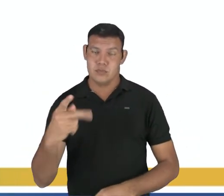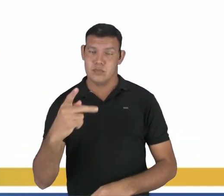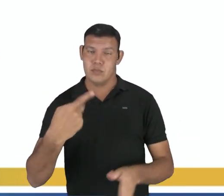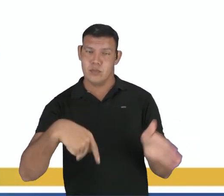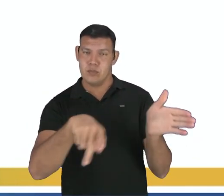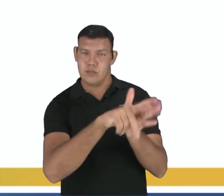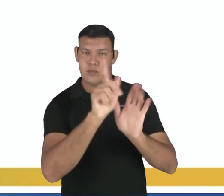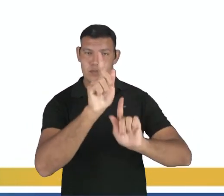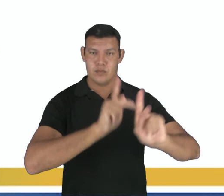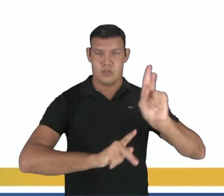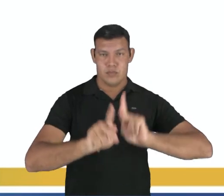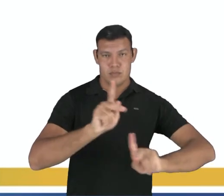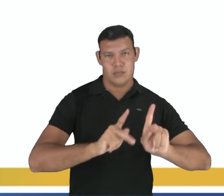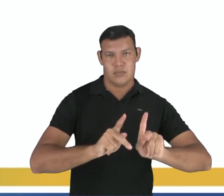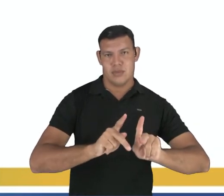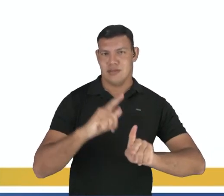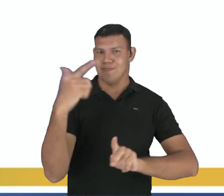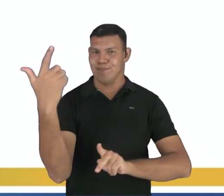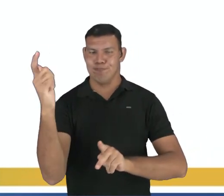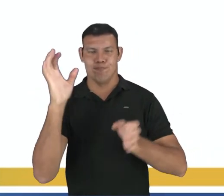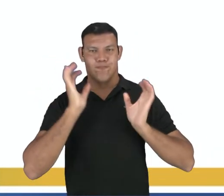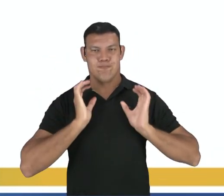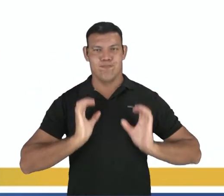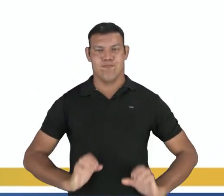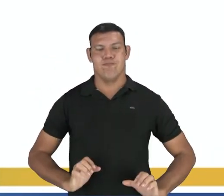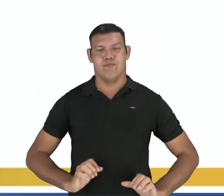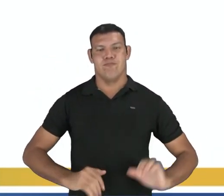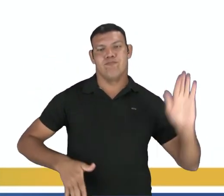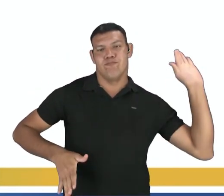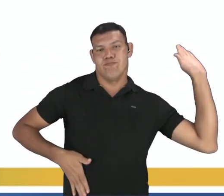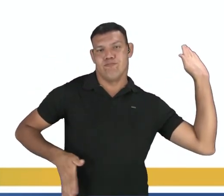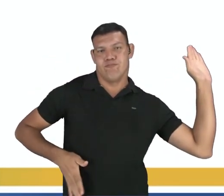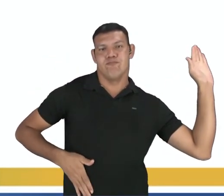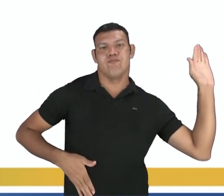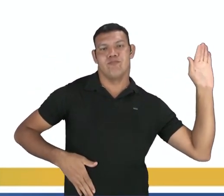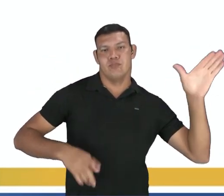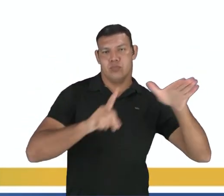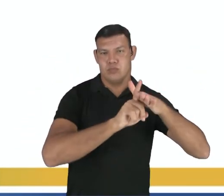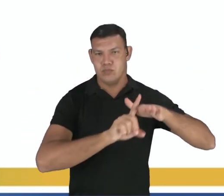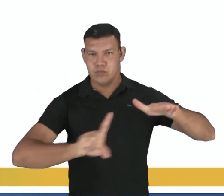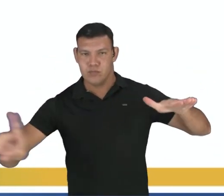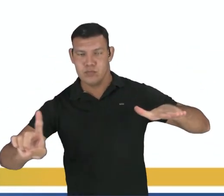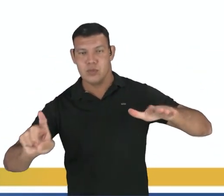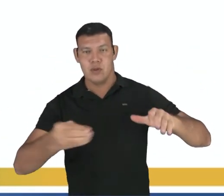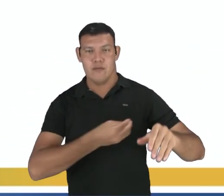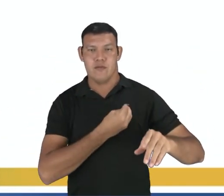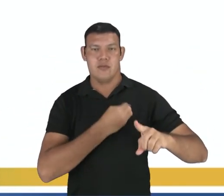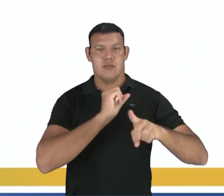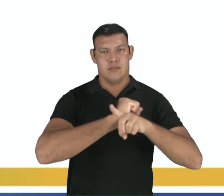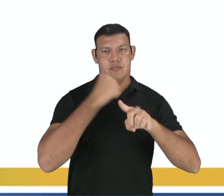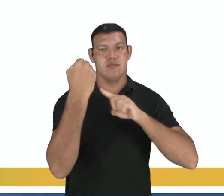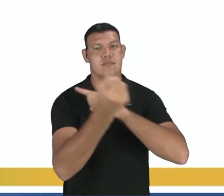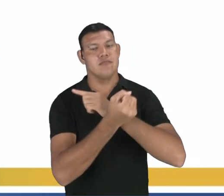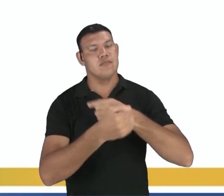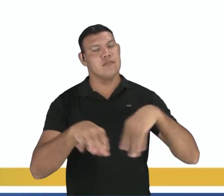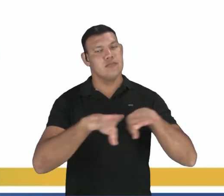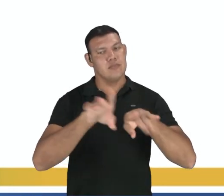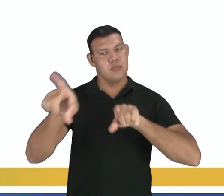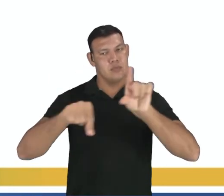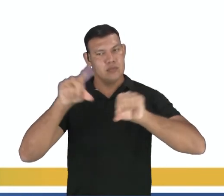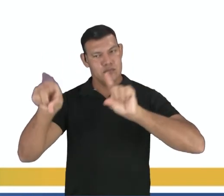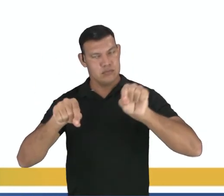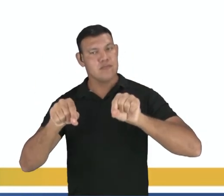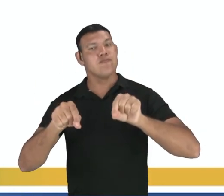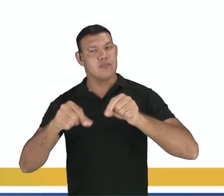povo. Quem não tem cidadania está marginalizado ou excluído da vida social e da tomada de decisões, ficando